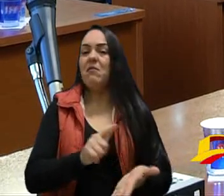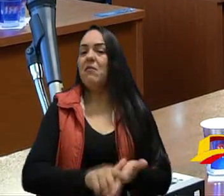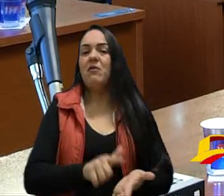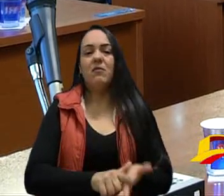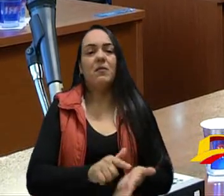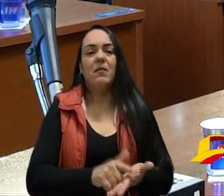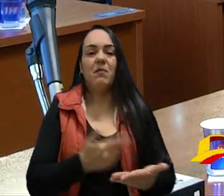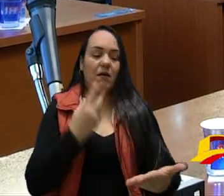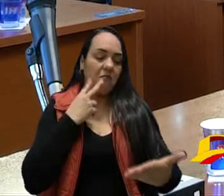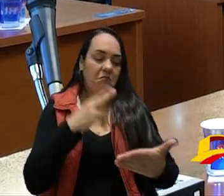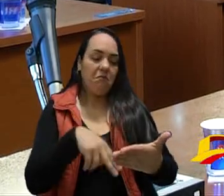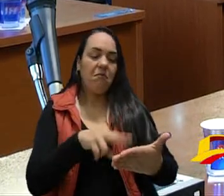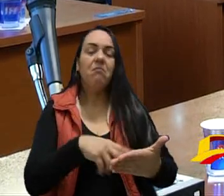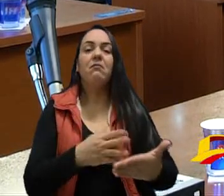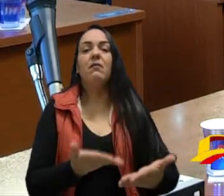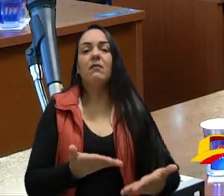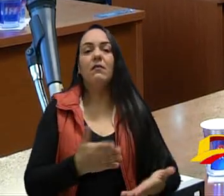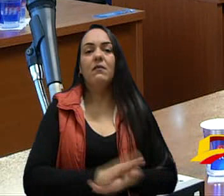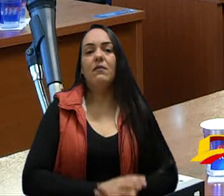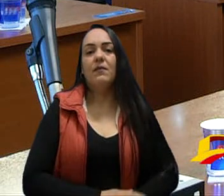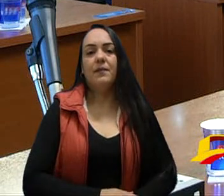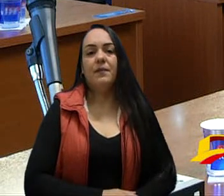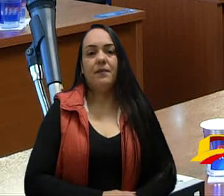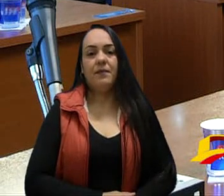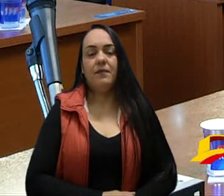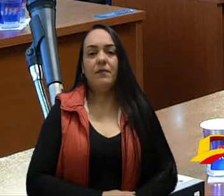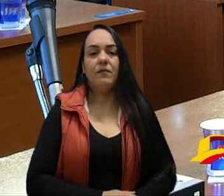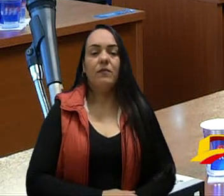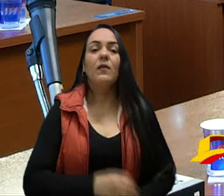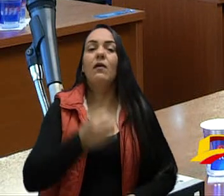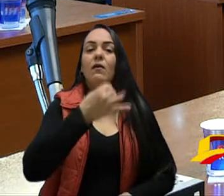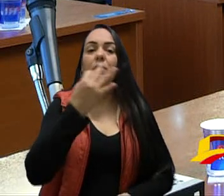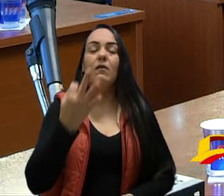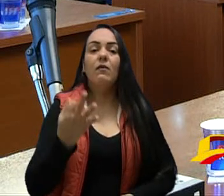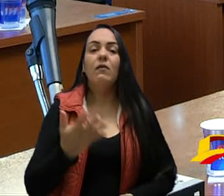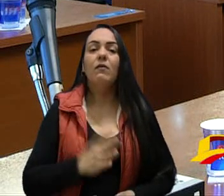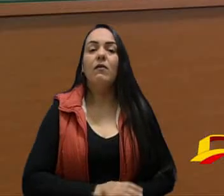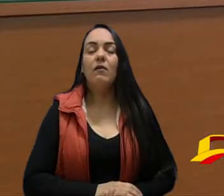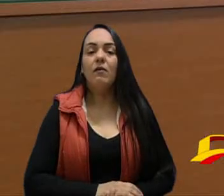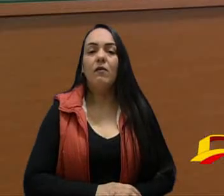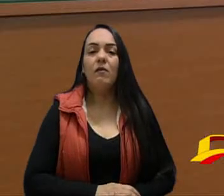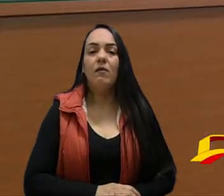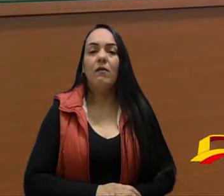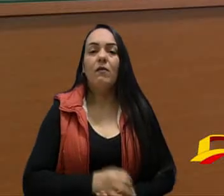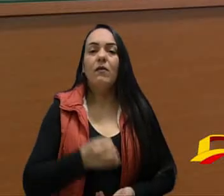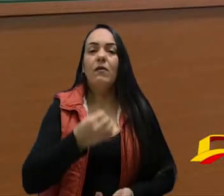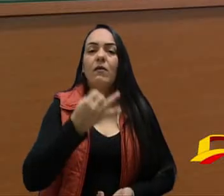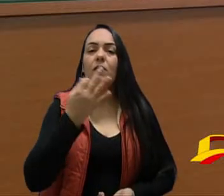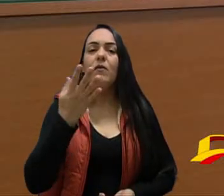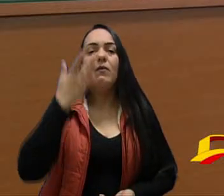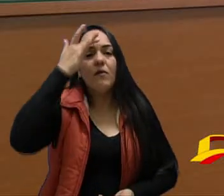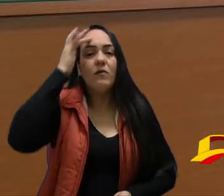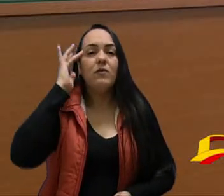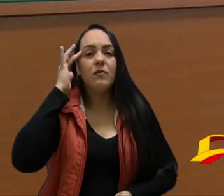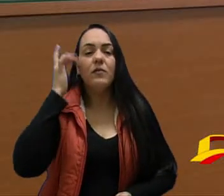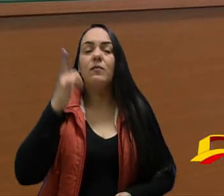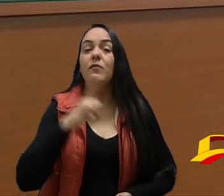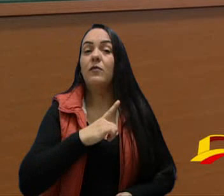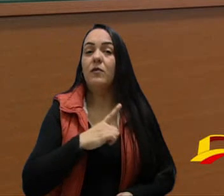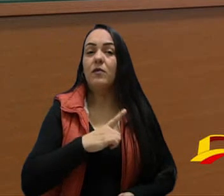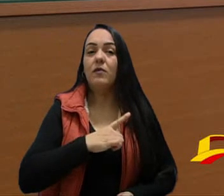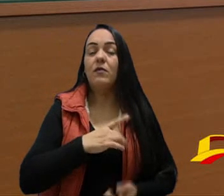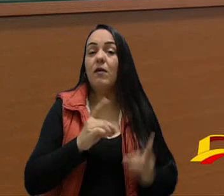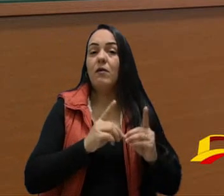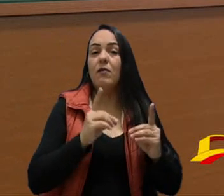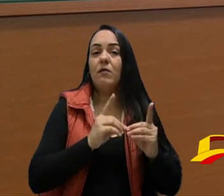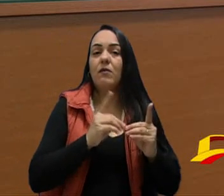no celular meu tá bom quantos funciona é quantos quantas pessoas nós temos lá